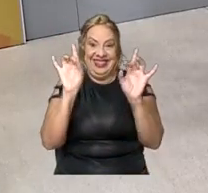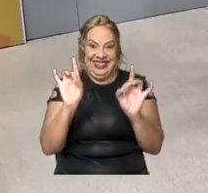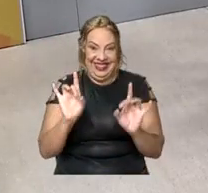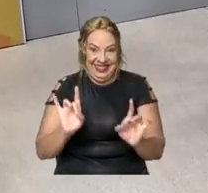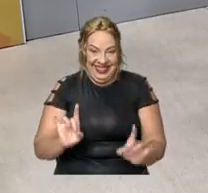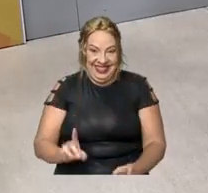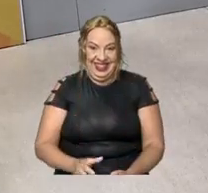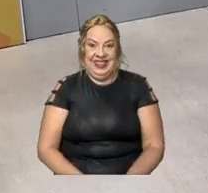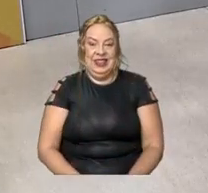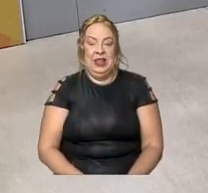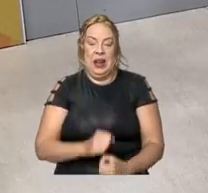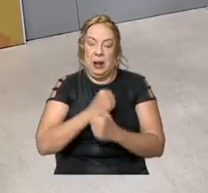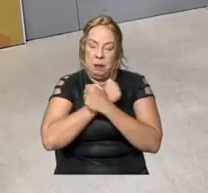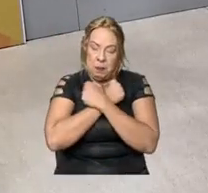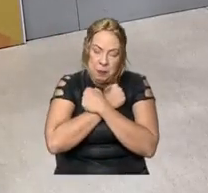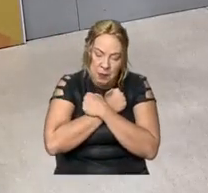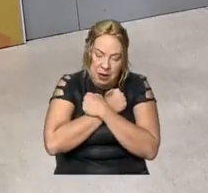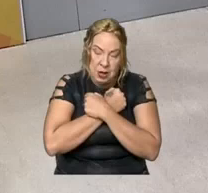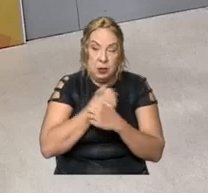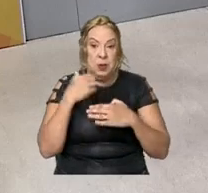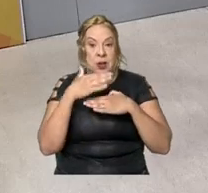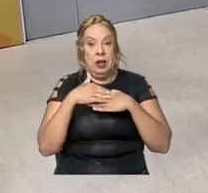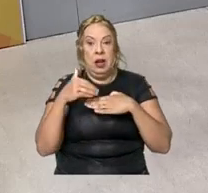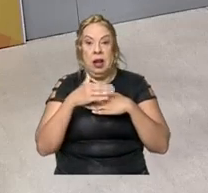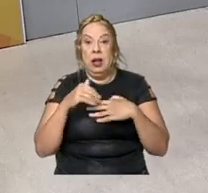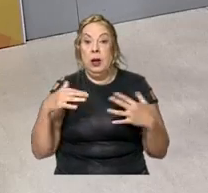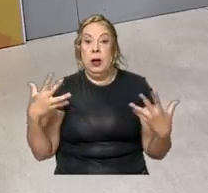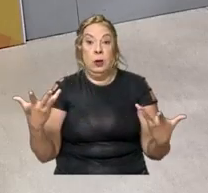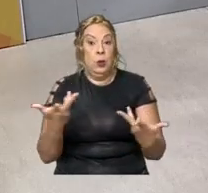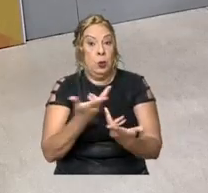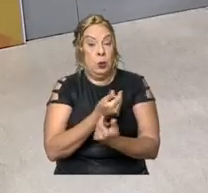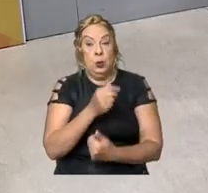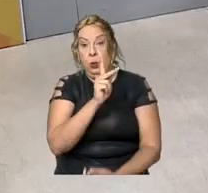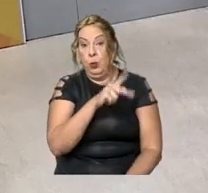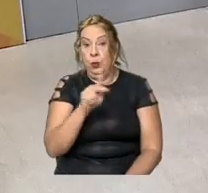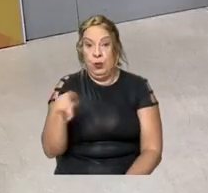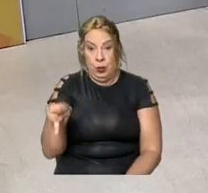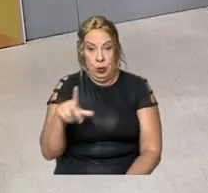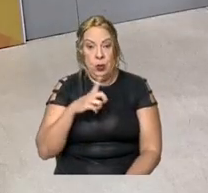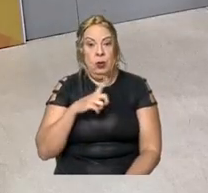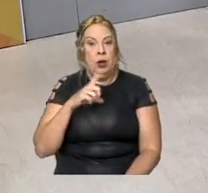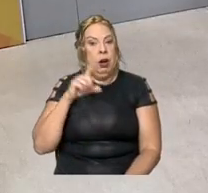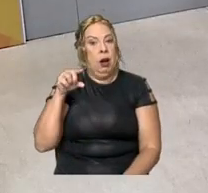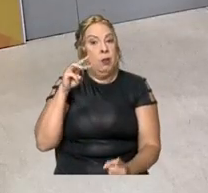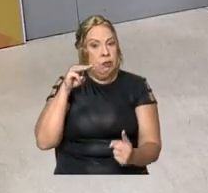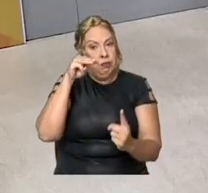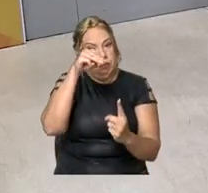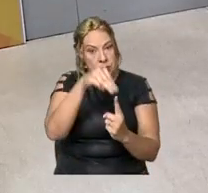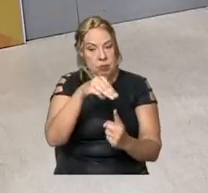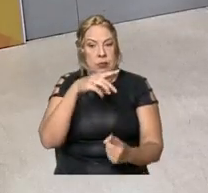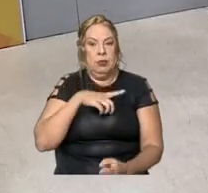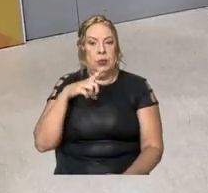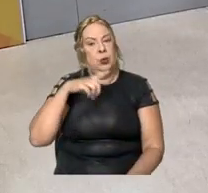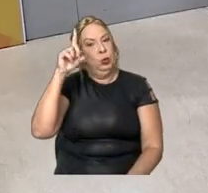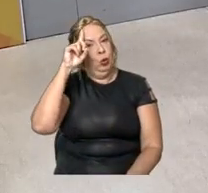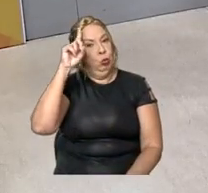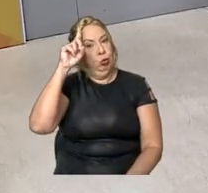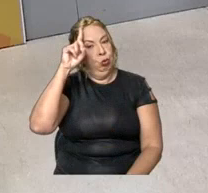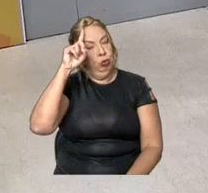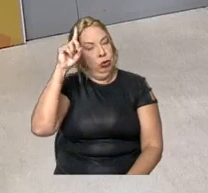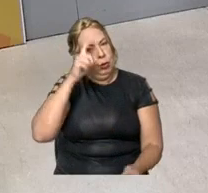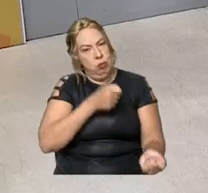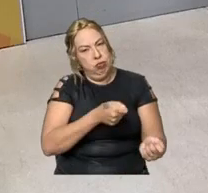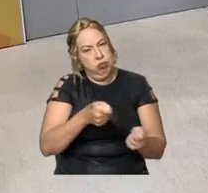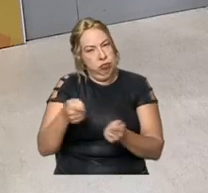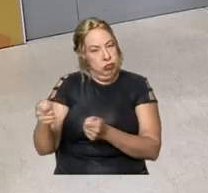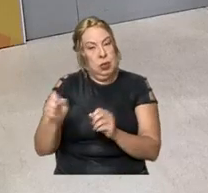Com certeza, o nosso abraço, o nosso carinho a todos os professores que assumem essa missão de ensinar todos os dias, que eles sejam